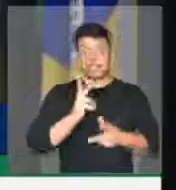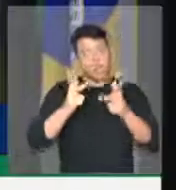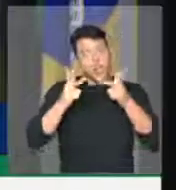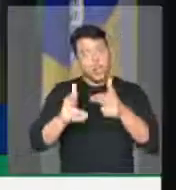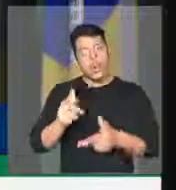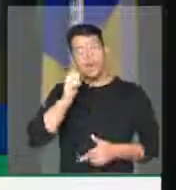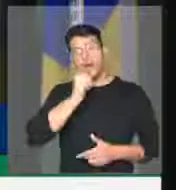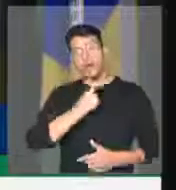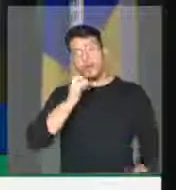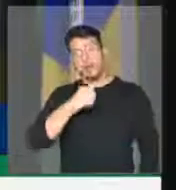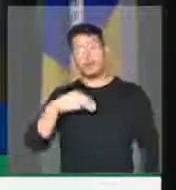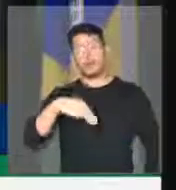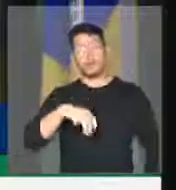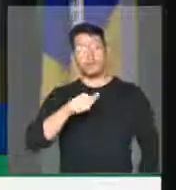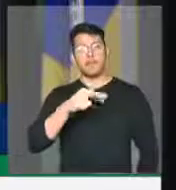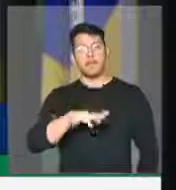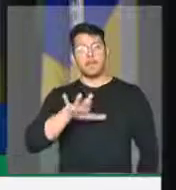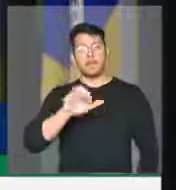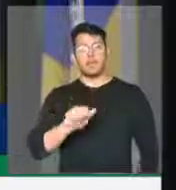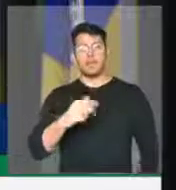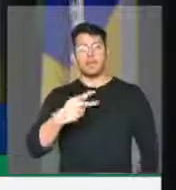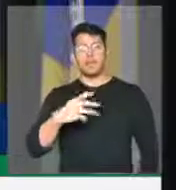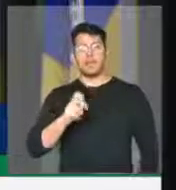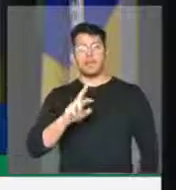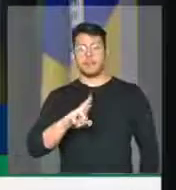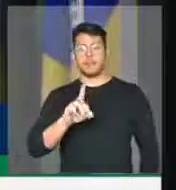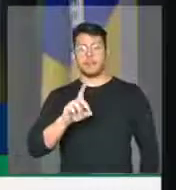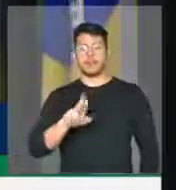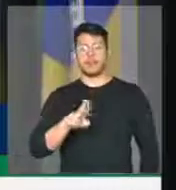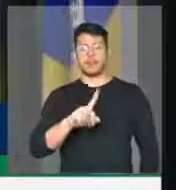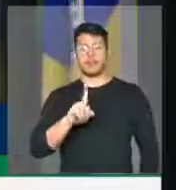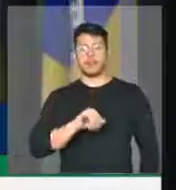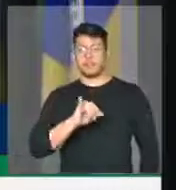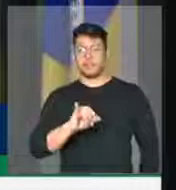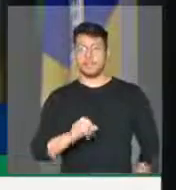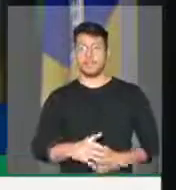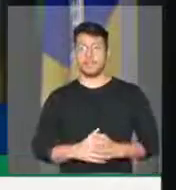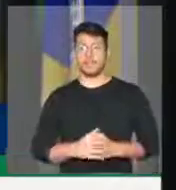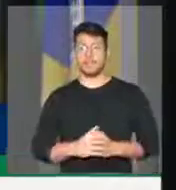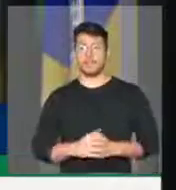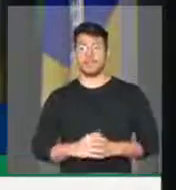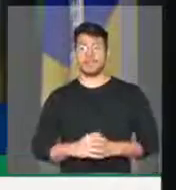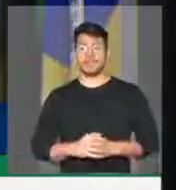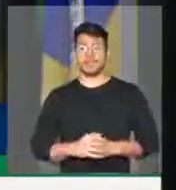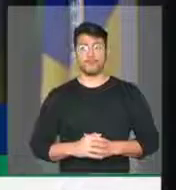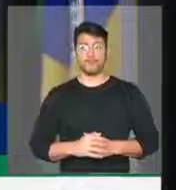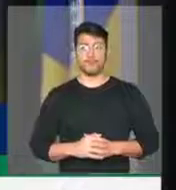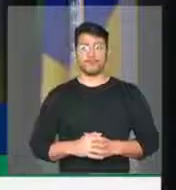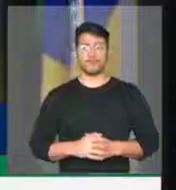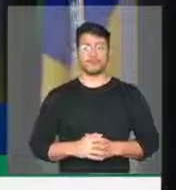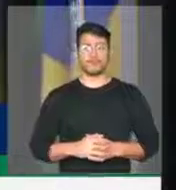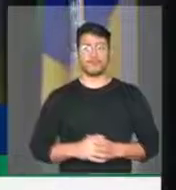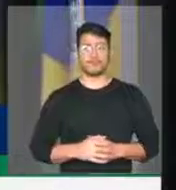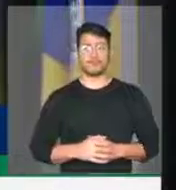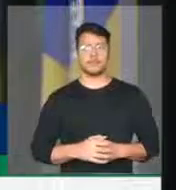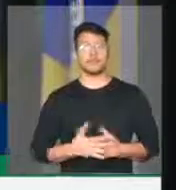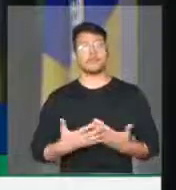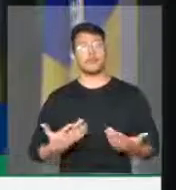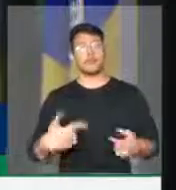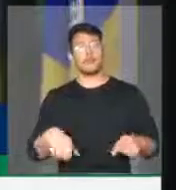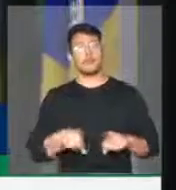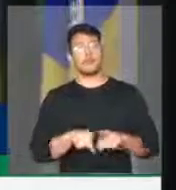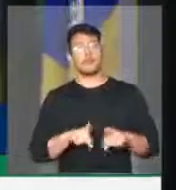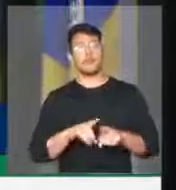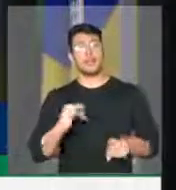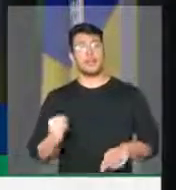Cristina Peduzzi, que honra o papel da mulher brasileira. Eu também, senhor presidente, falar também da mulher brasileira, não podia deixar de